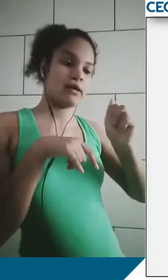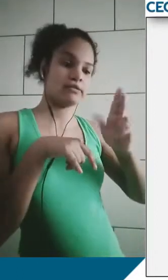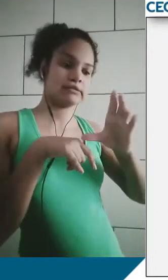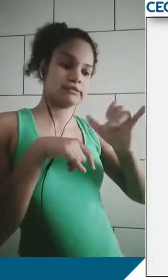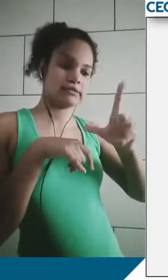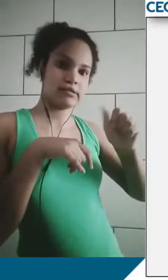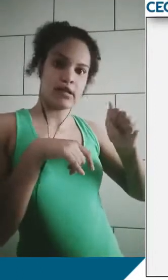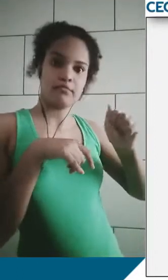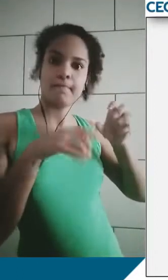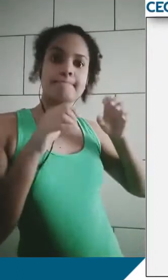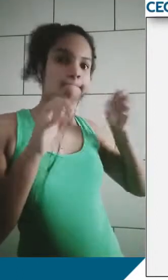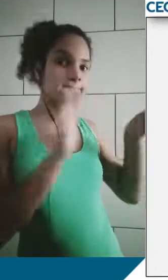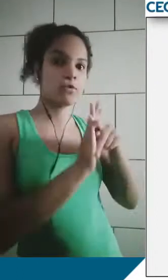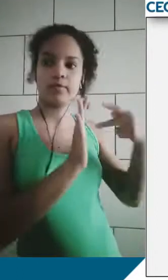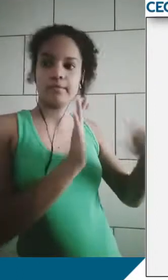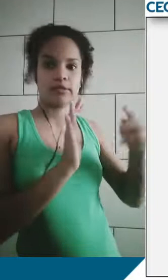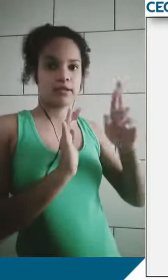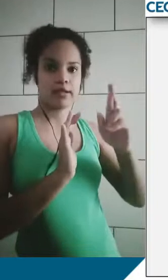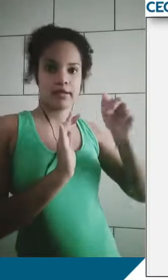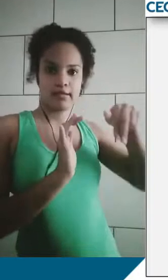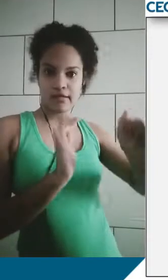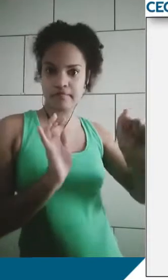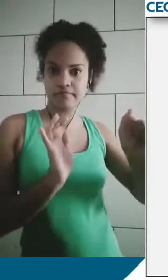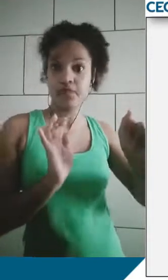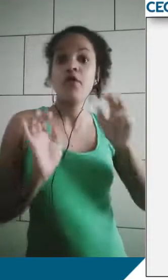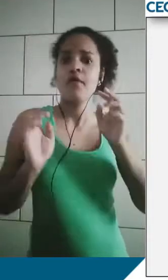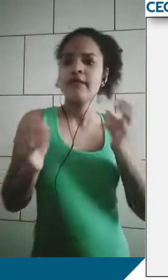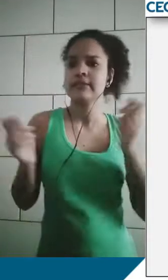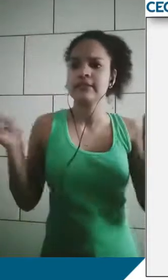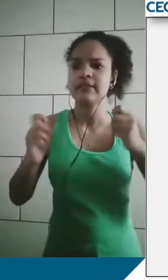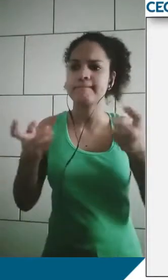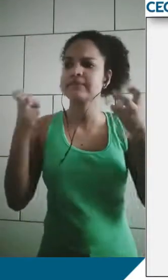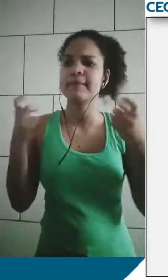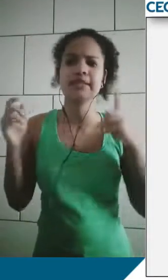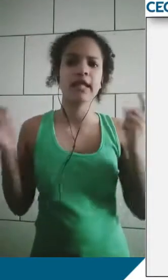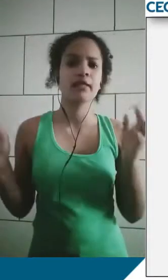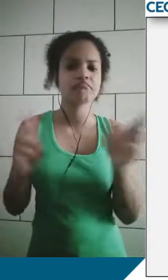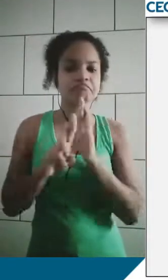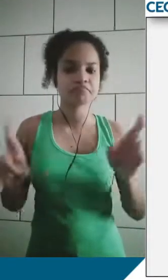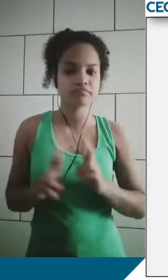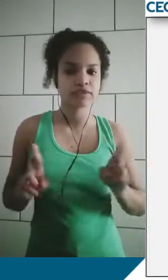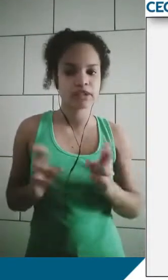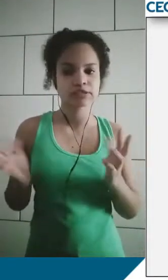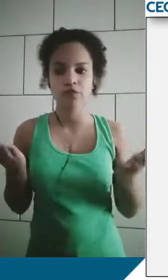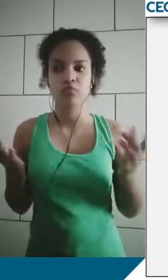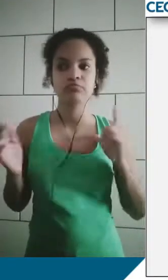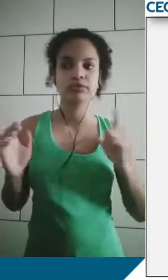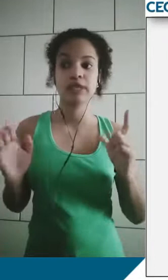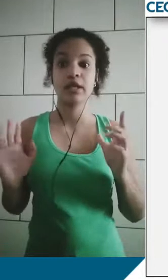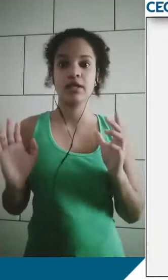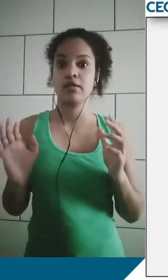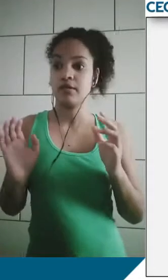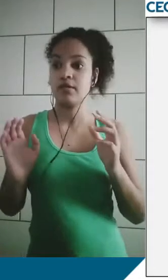Como vocês já viram, existe uma relação entre essas bases nitrogenadas, formando a estrutura do